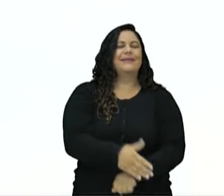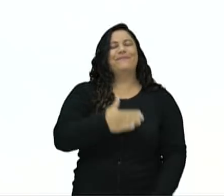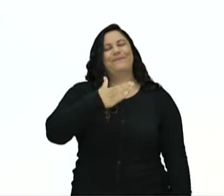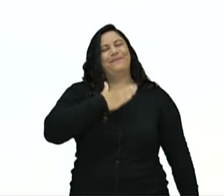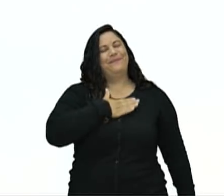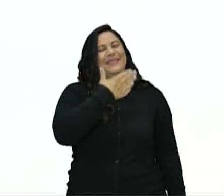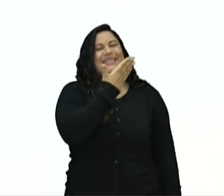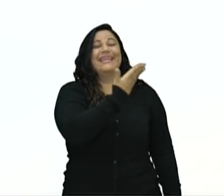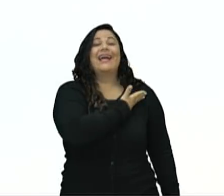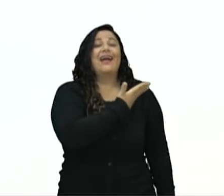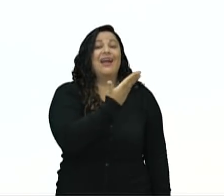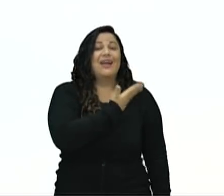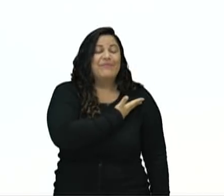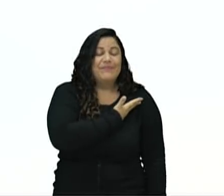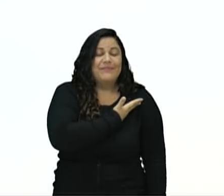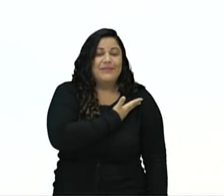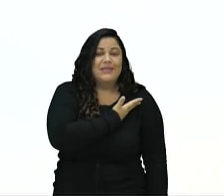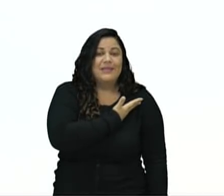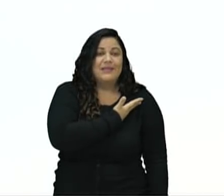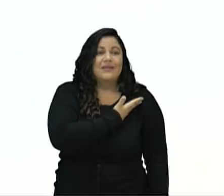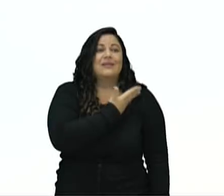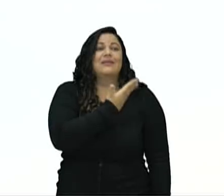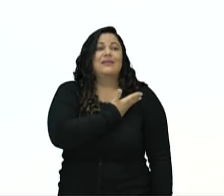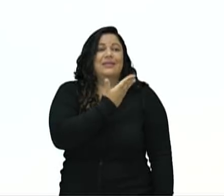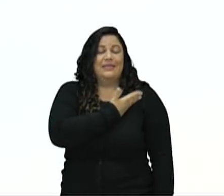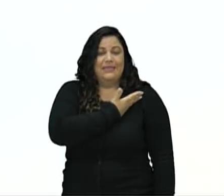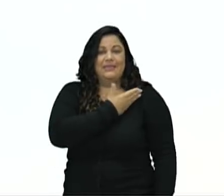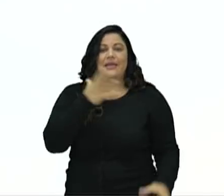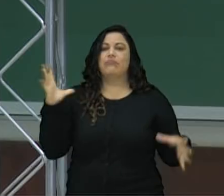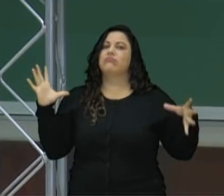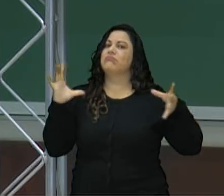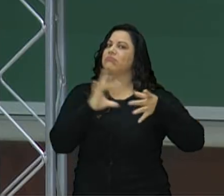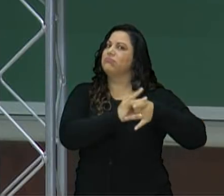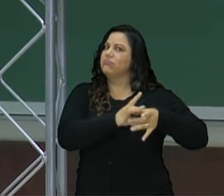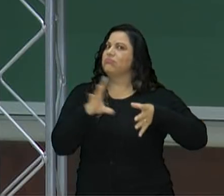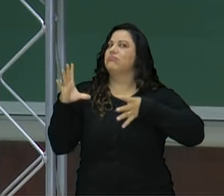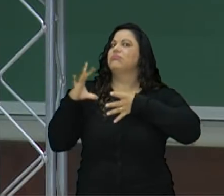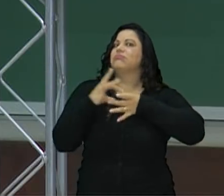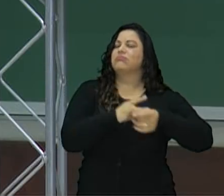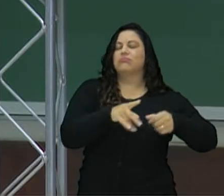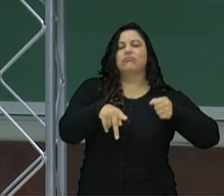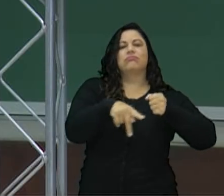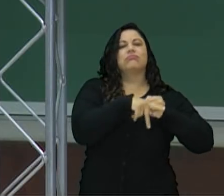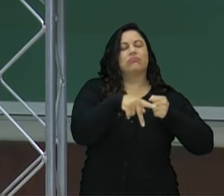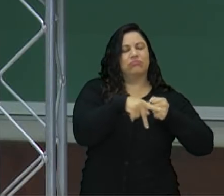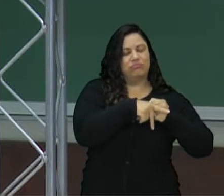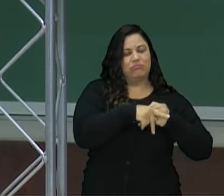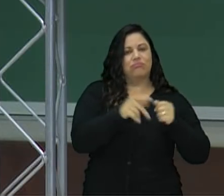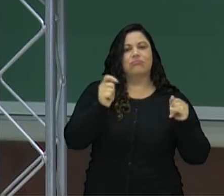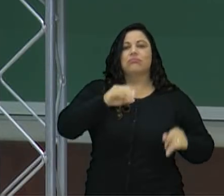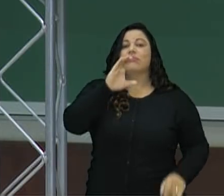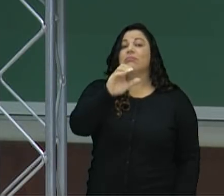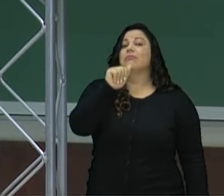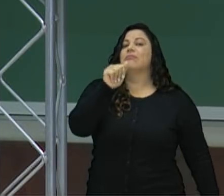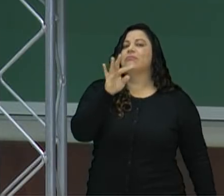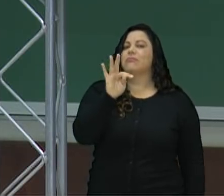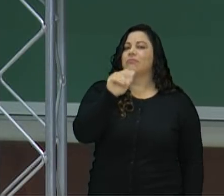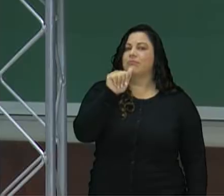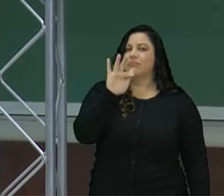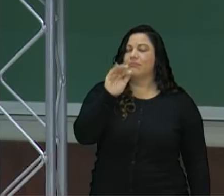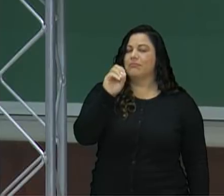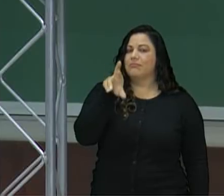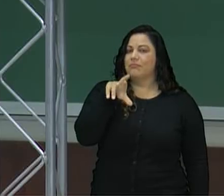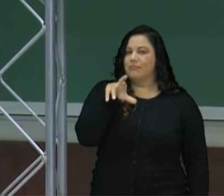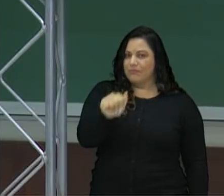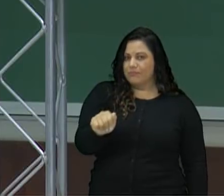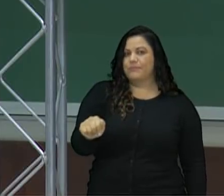esse minha amiga que vai se referir a esse ela. Então, aqui que a gente tem esse pronome que a gente vai chamar de catáfora. Por quê? Porque ele referenciou algo que